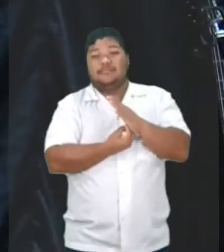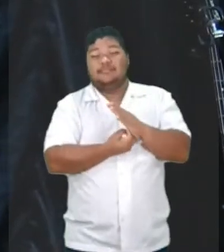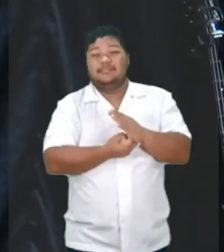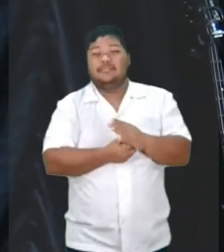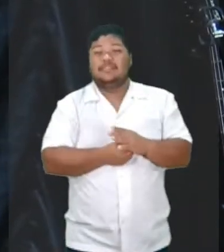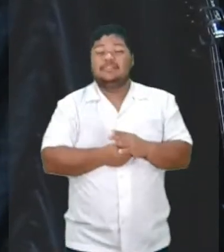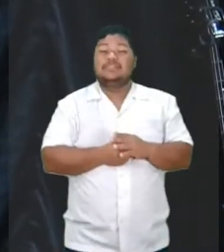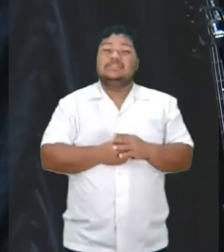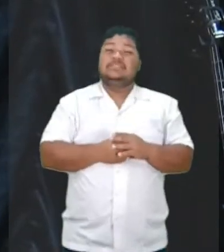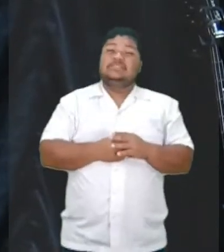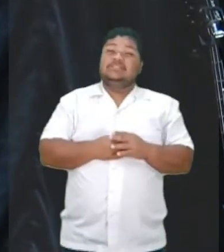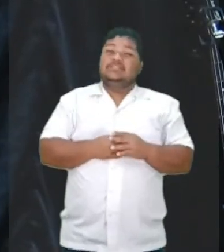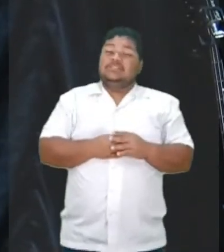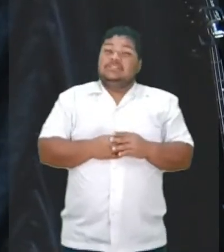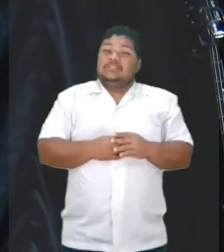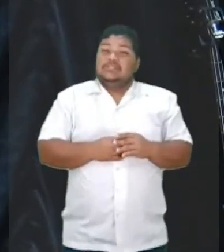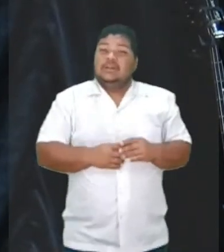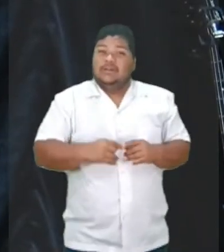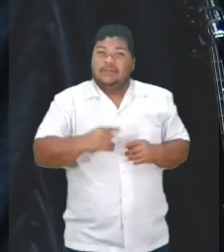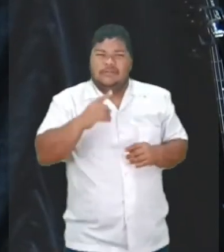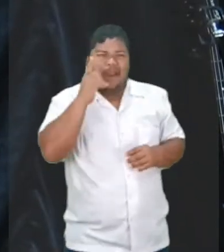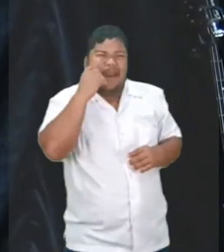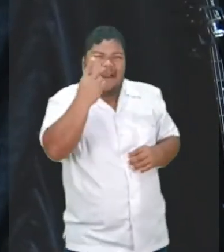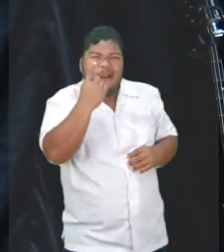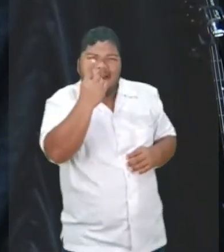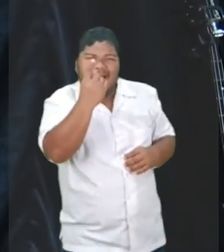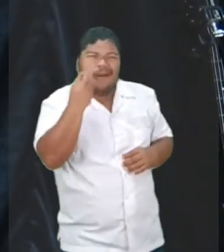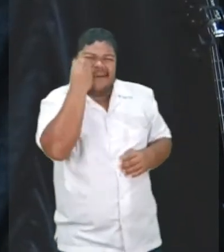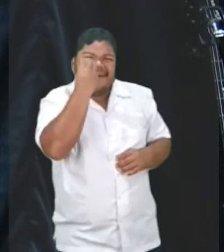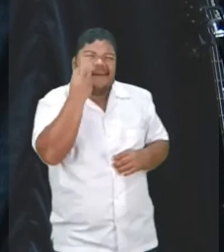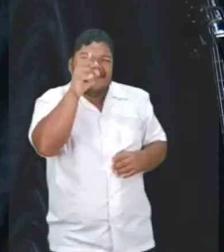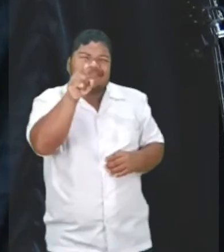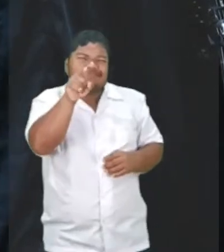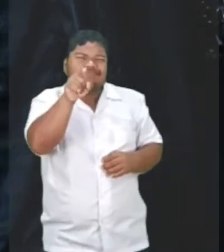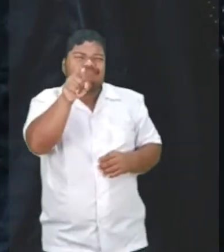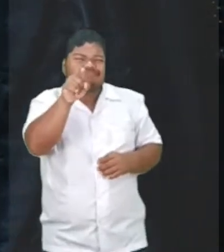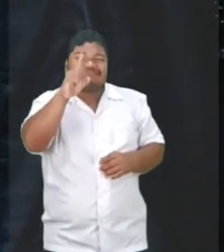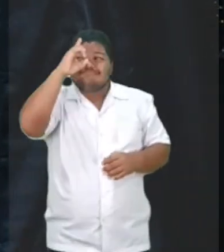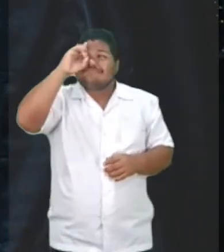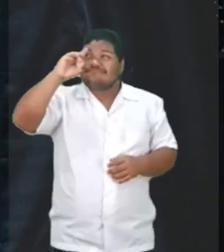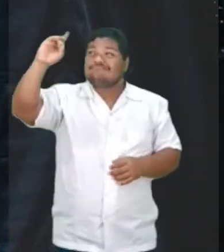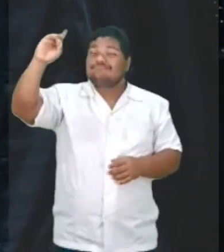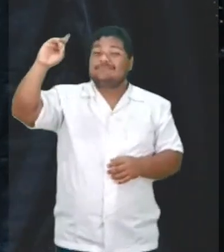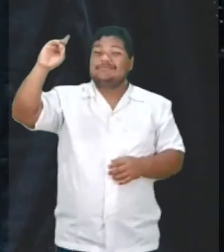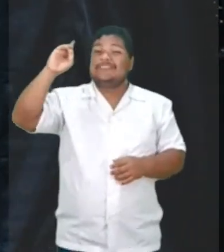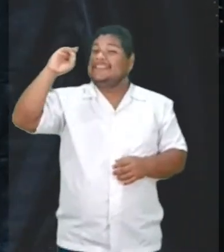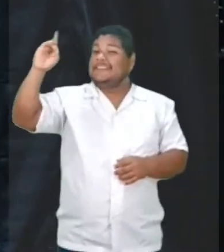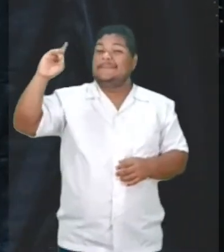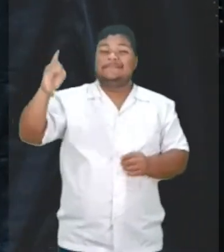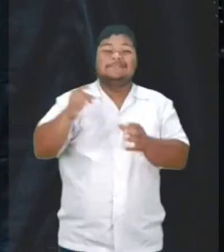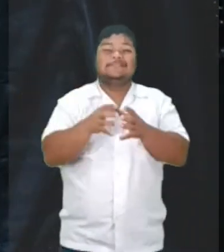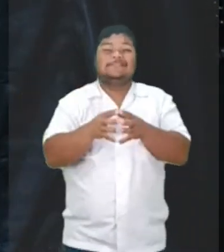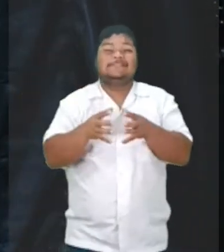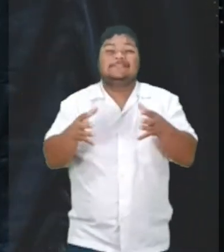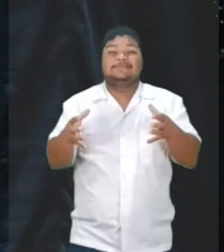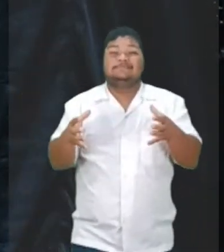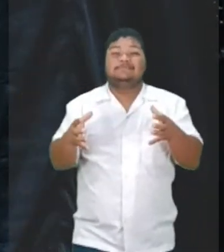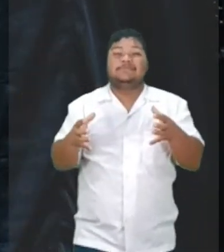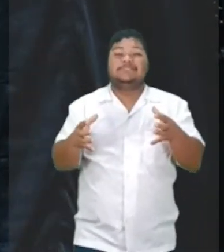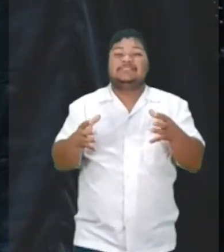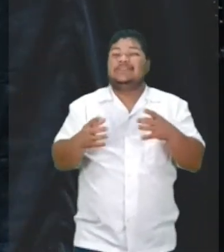tempo e você assistisse essa programação, é esse Deus, Deus grandioso, porque Ele é